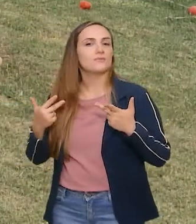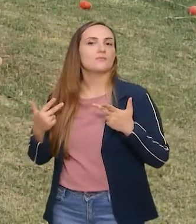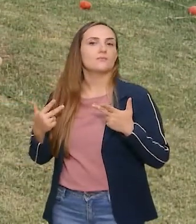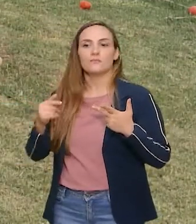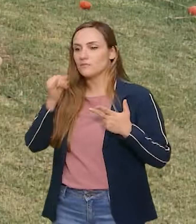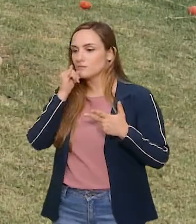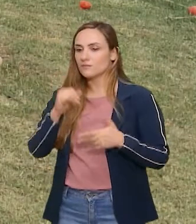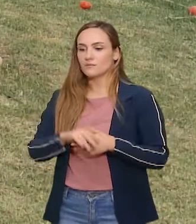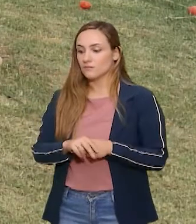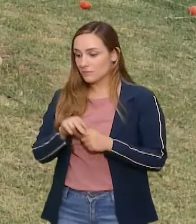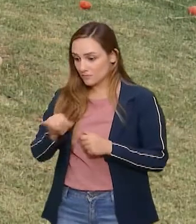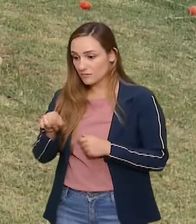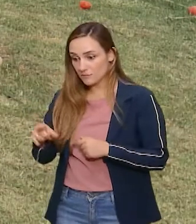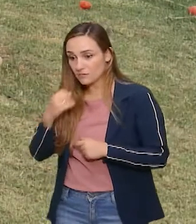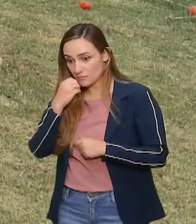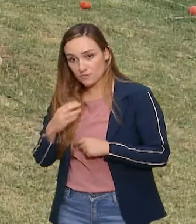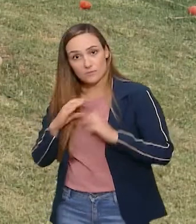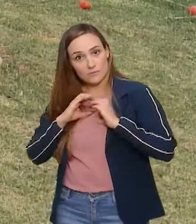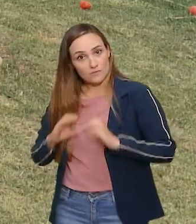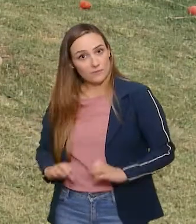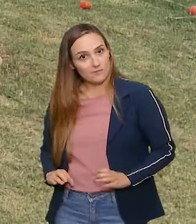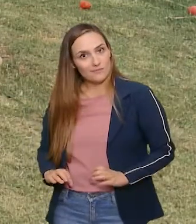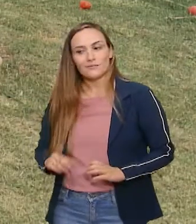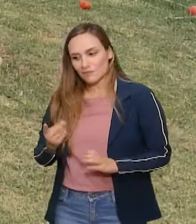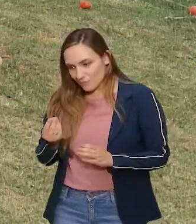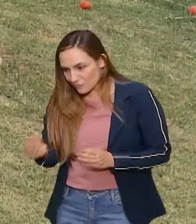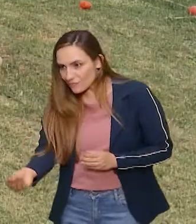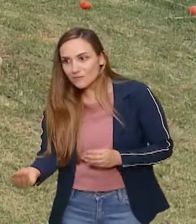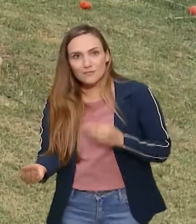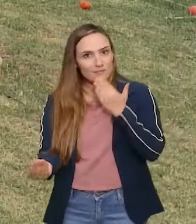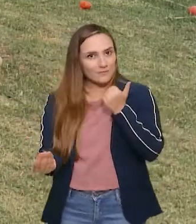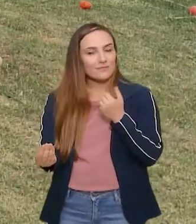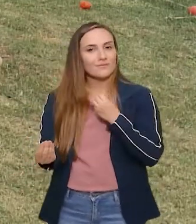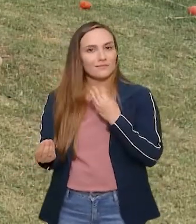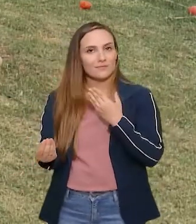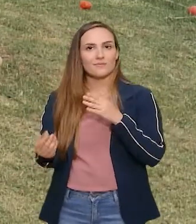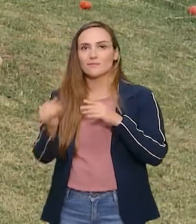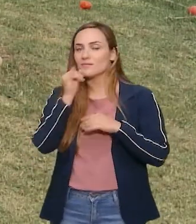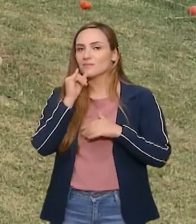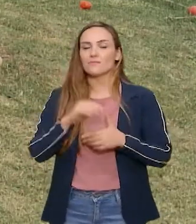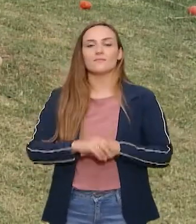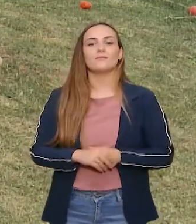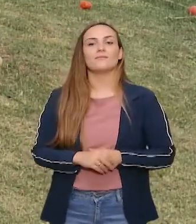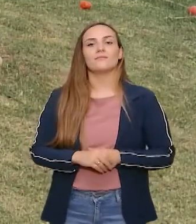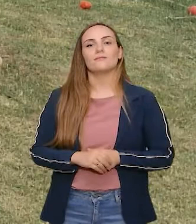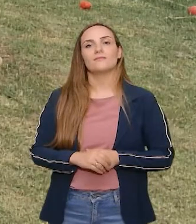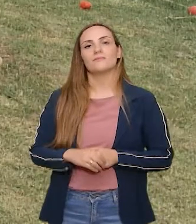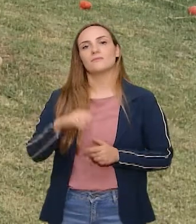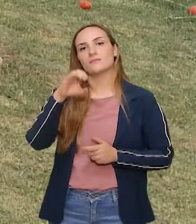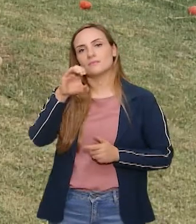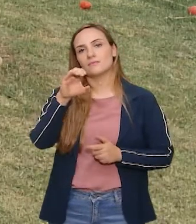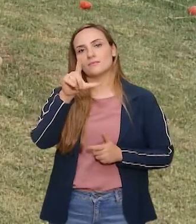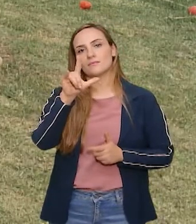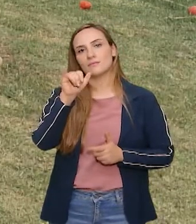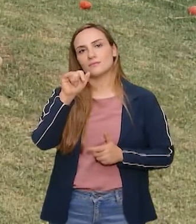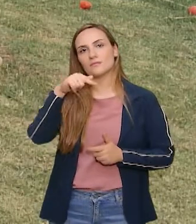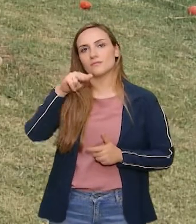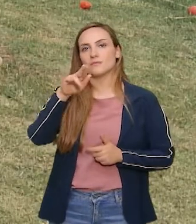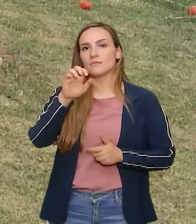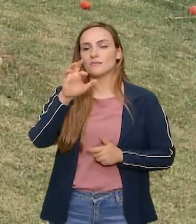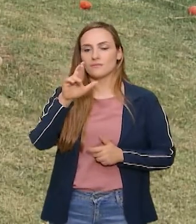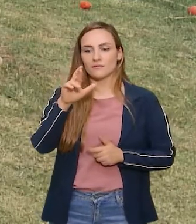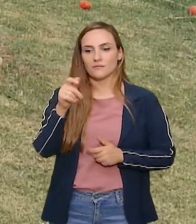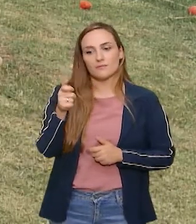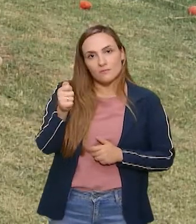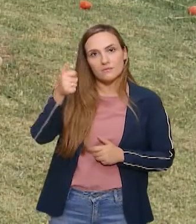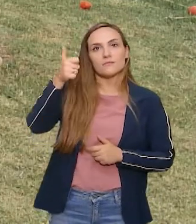bom comportamento do cachorro. Normalmente, a ferramenta que se usa é esse clicker. E aí, quando o cão escuta